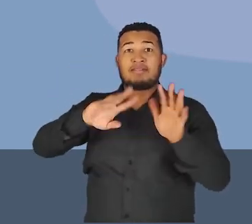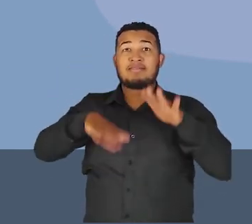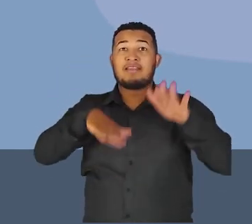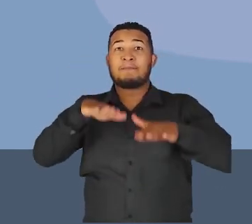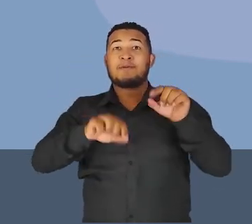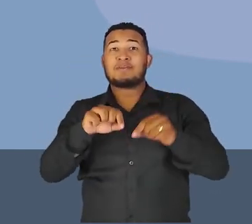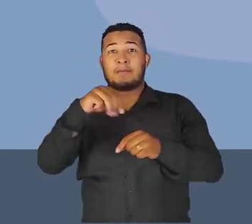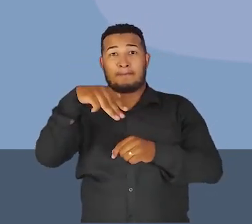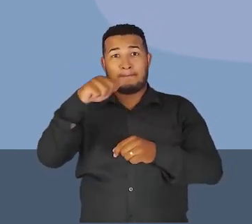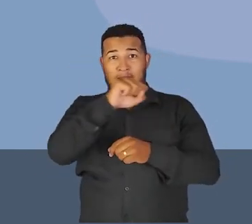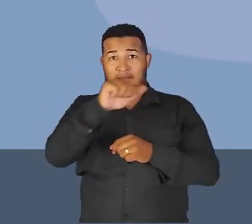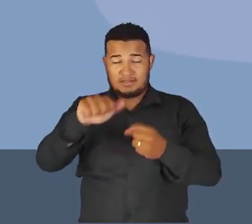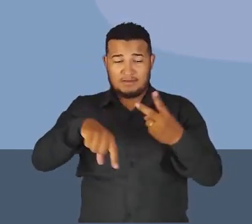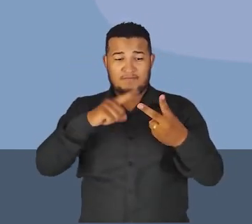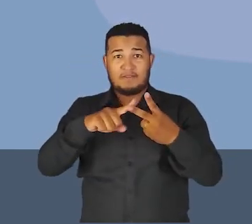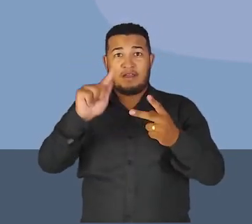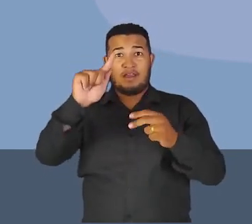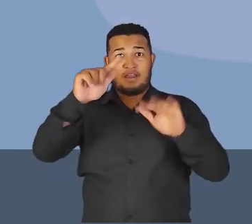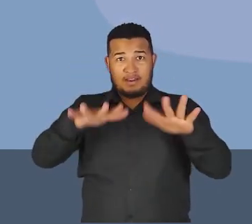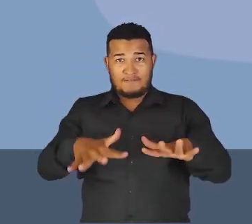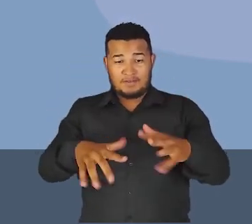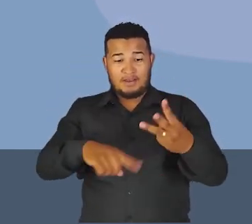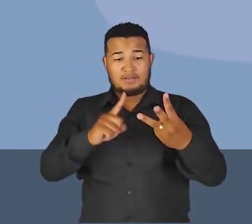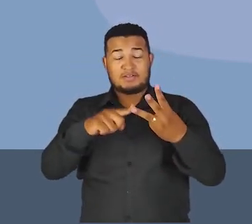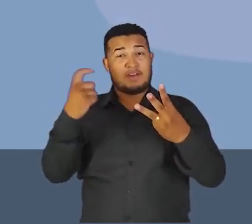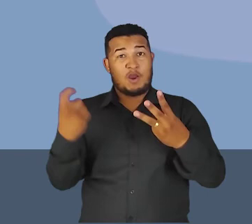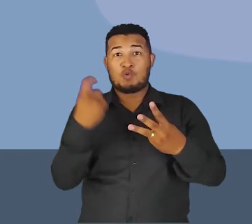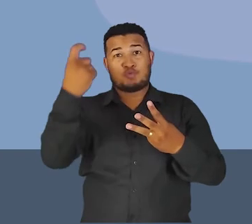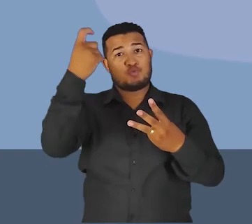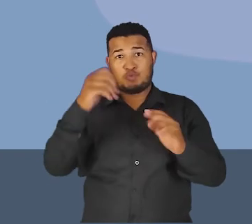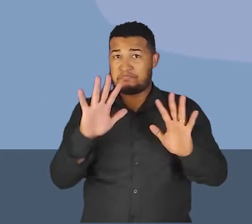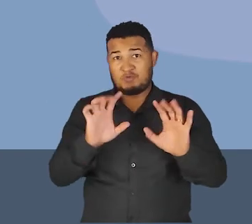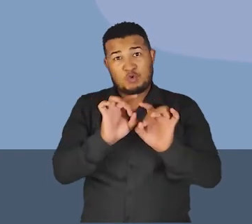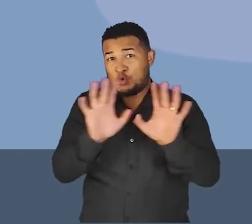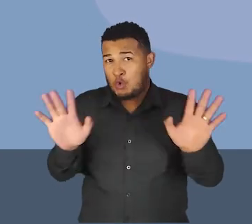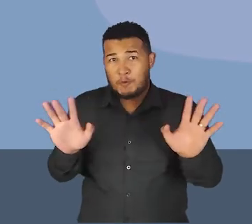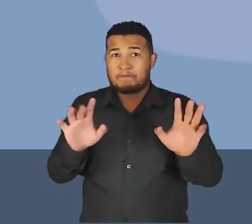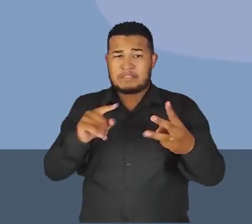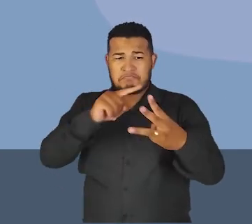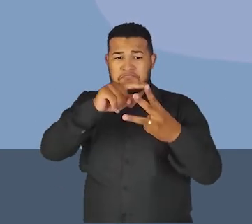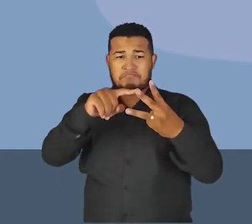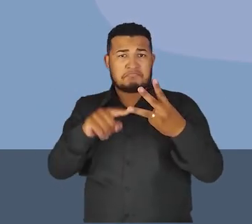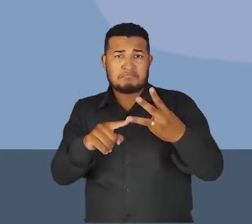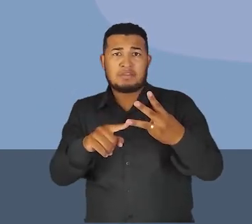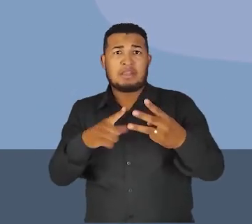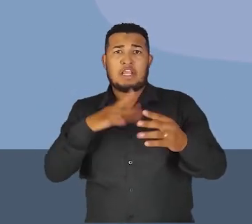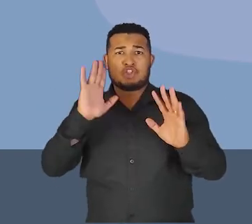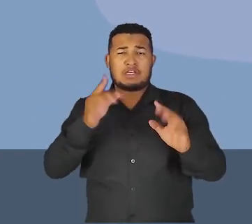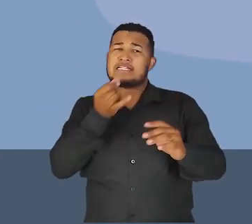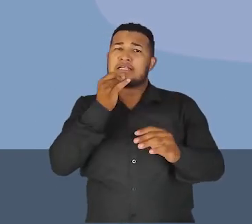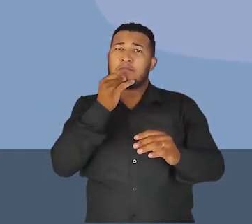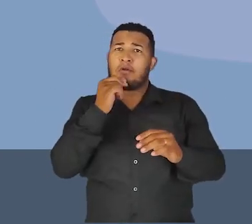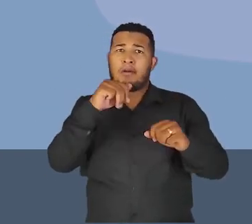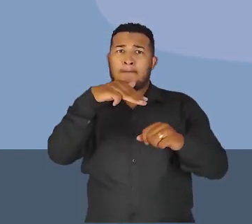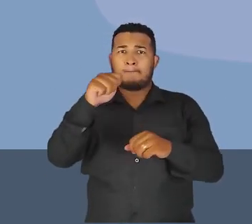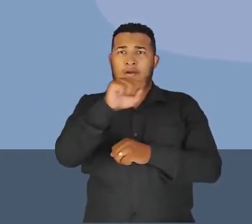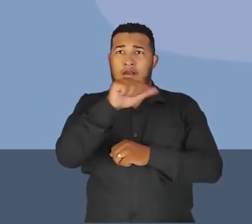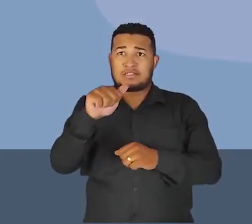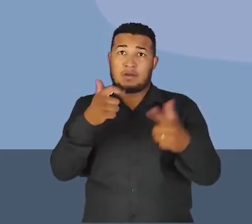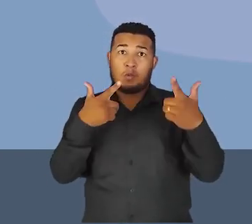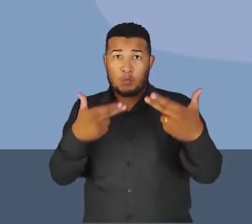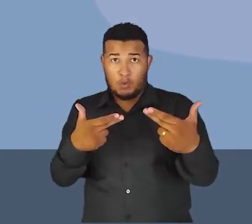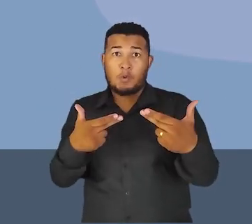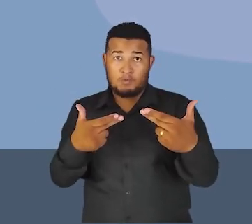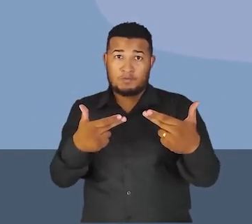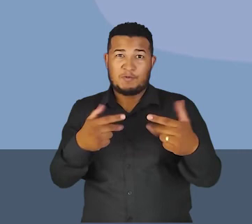massa, da gravidade e da altura. Como a massa nos 3 casos das 3 partículas são